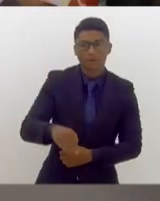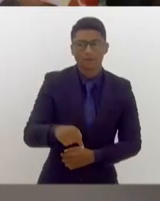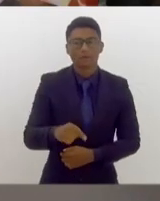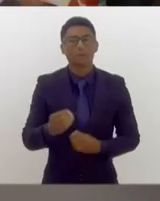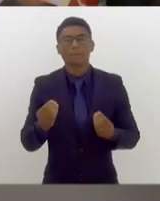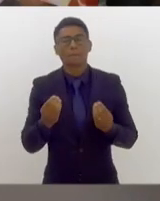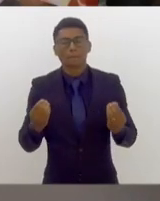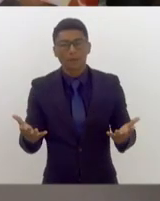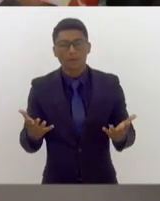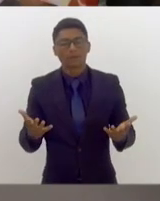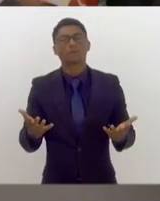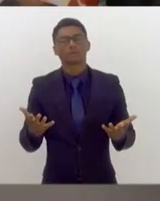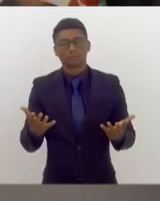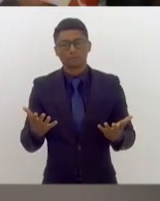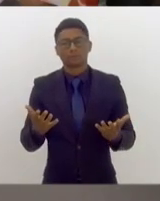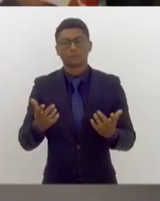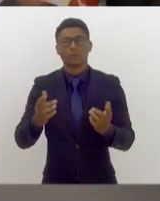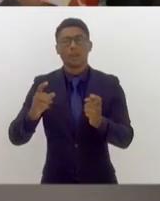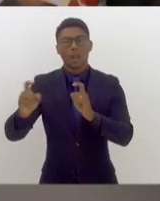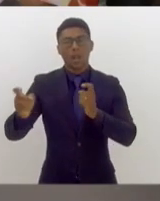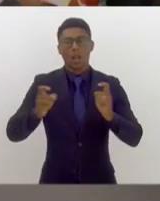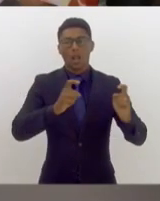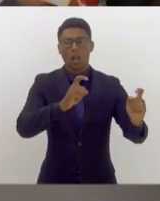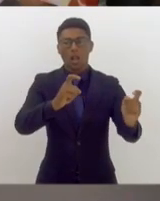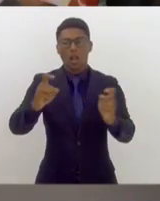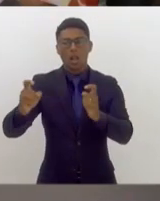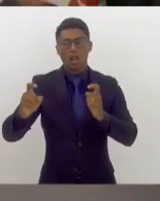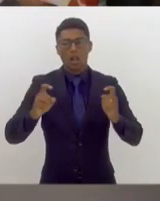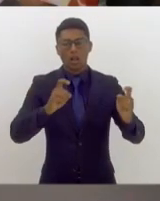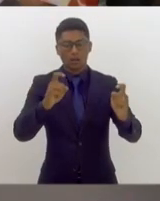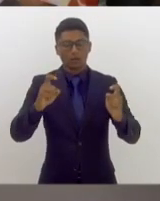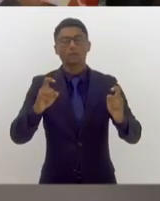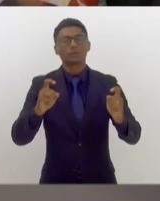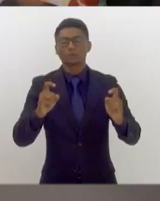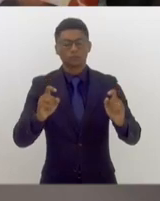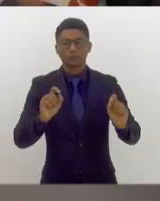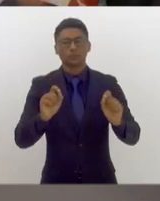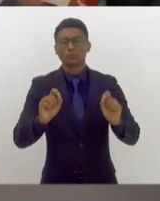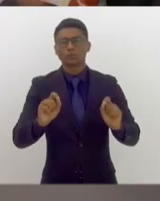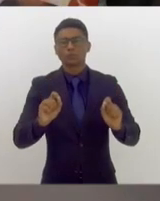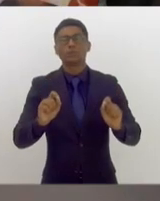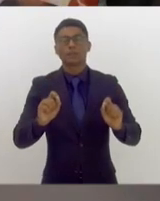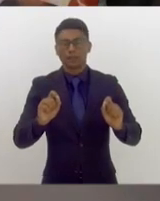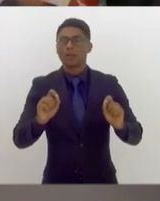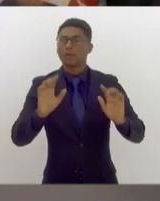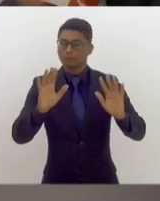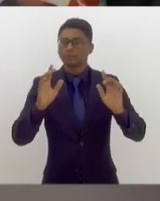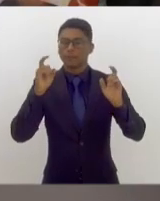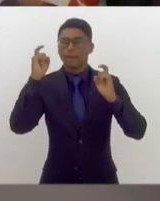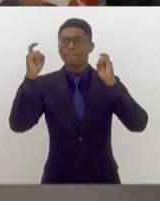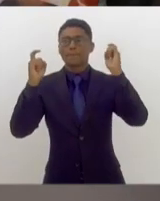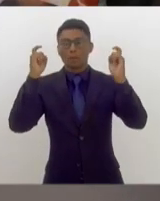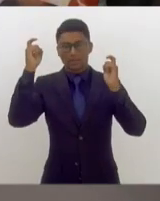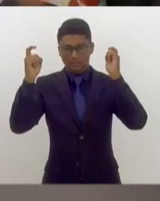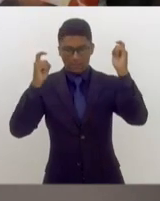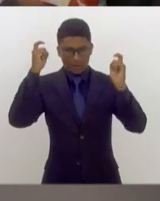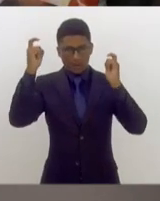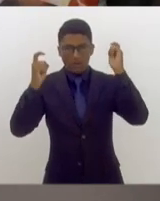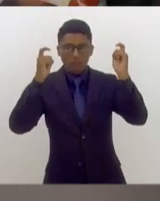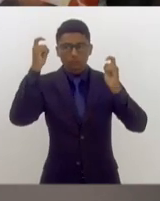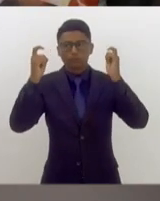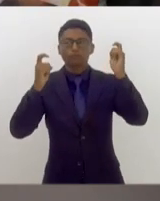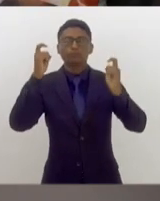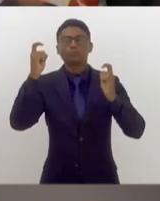para essa discussão, para o âmbito dessa discussão, as preocupações que trazemos com